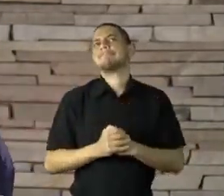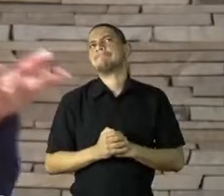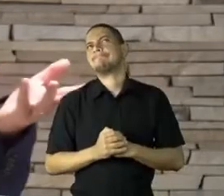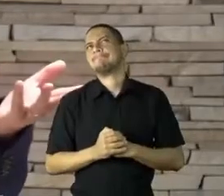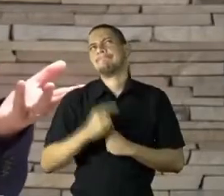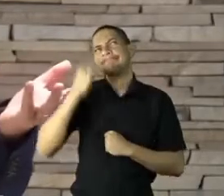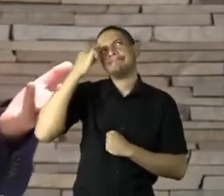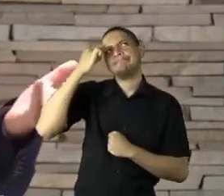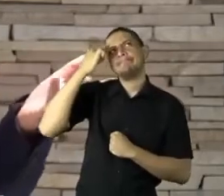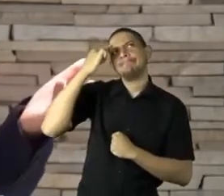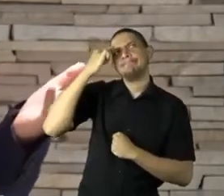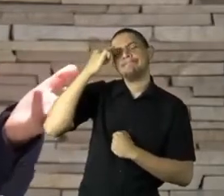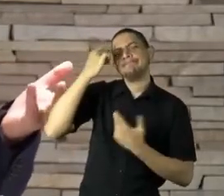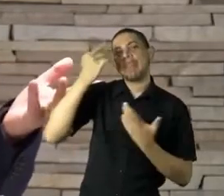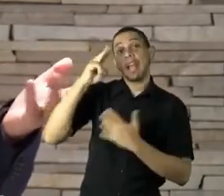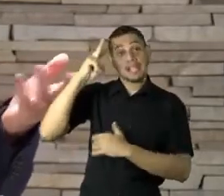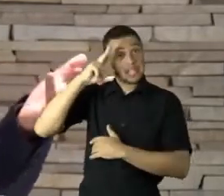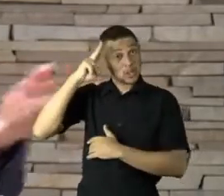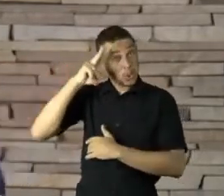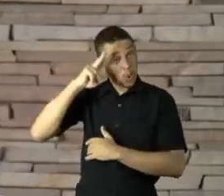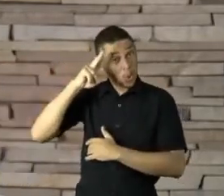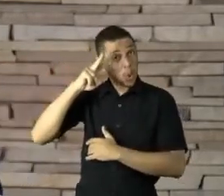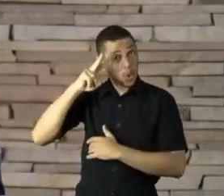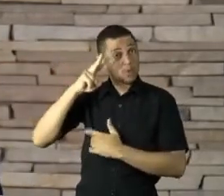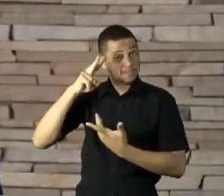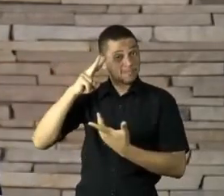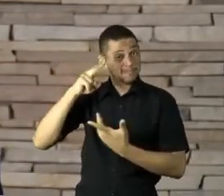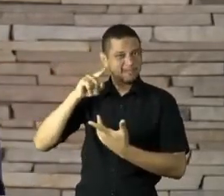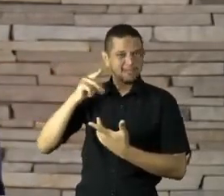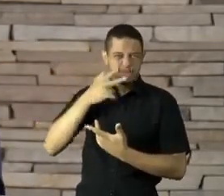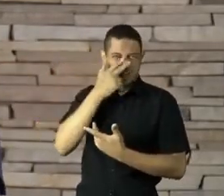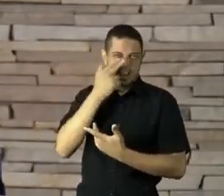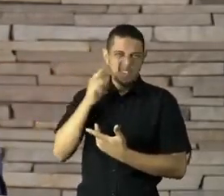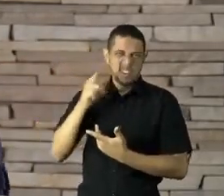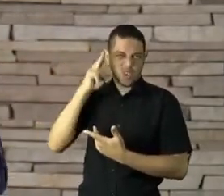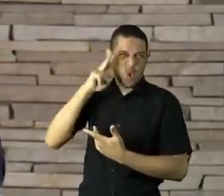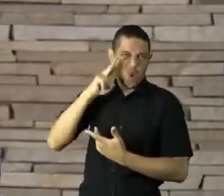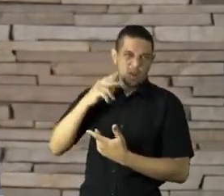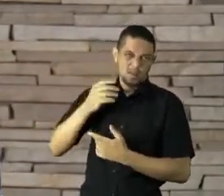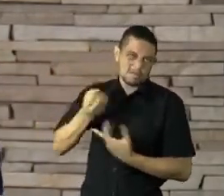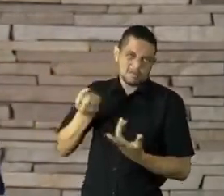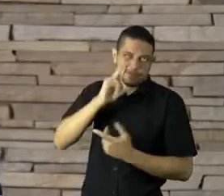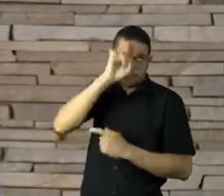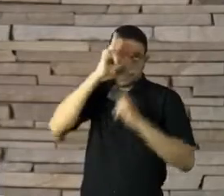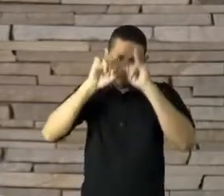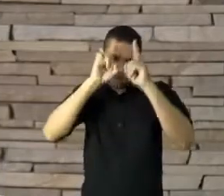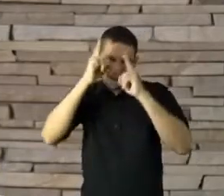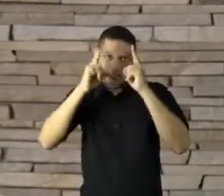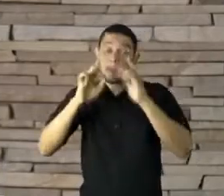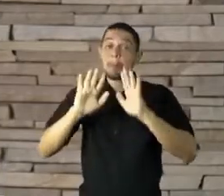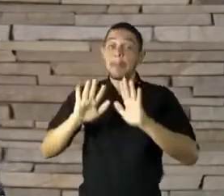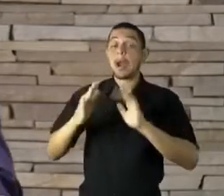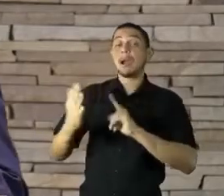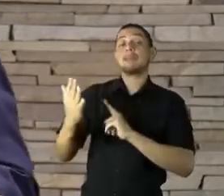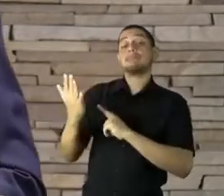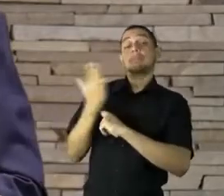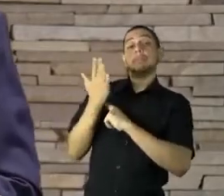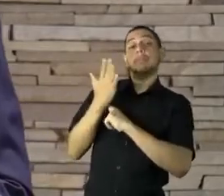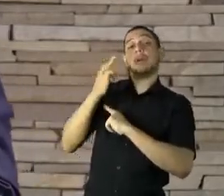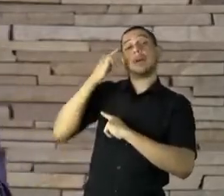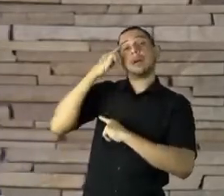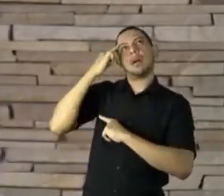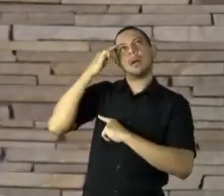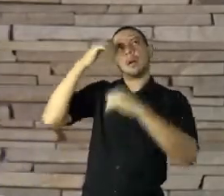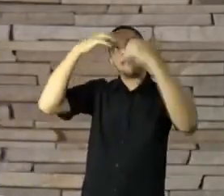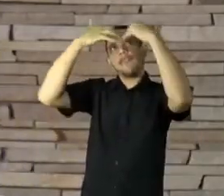essa ilustração a história né uma parábola praticamente ela nos faz refletir sobre um ponto que é muito